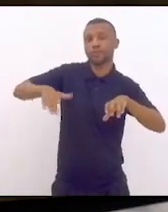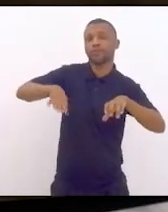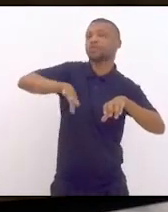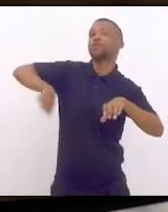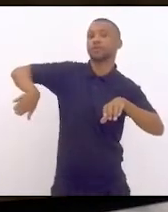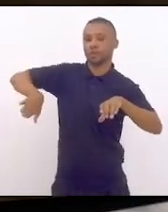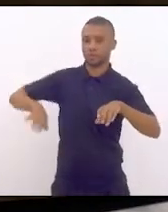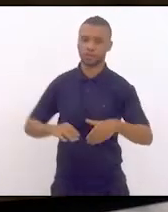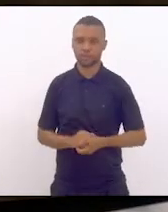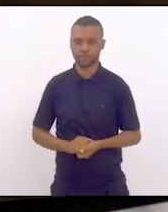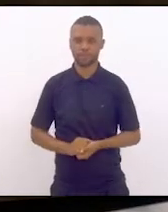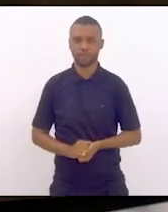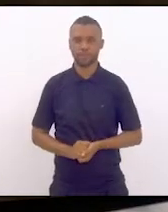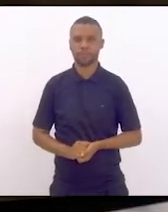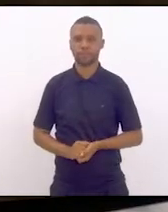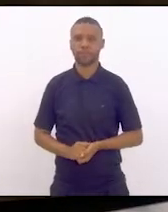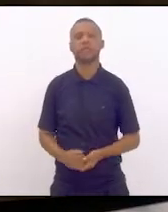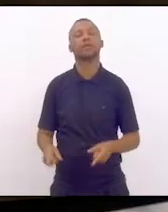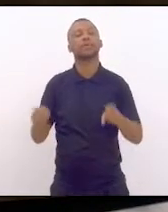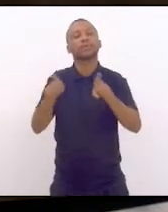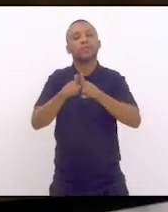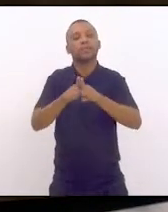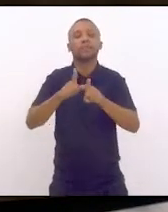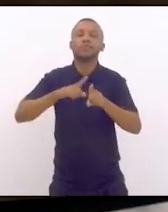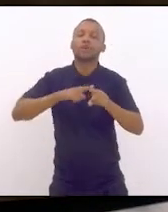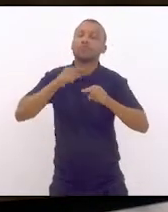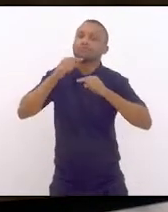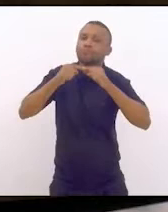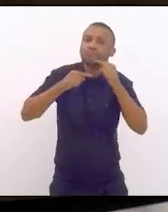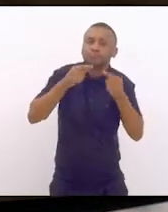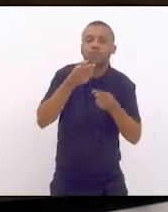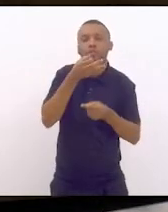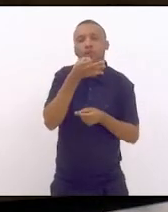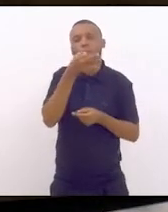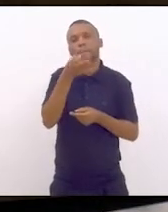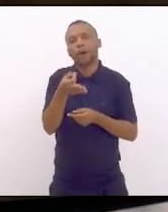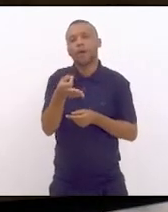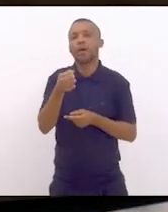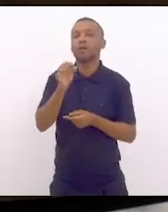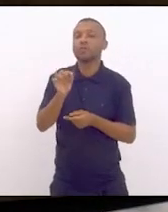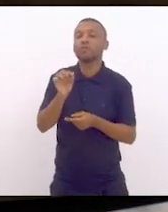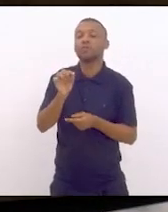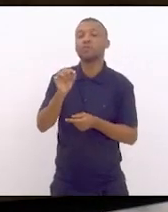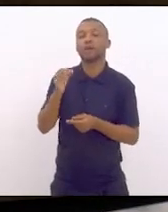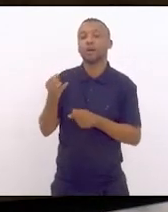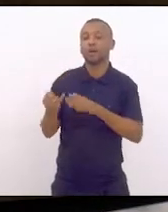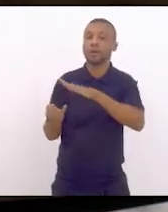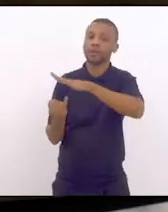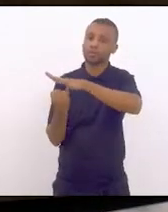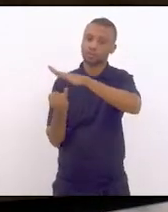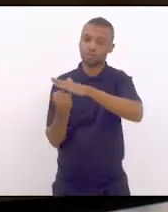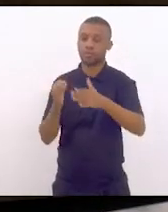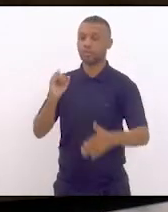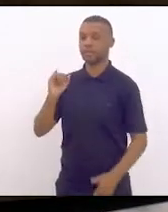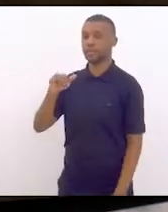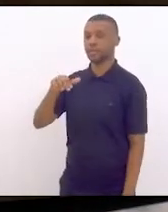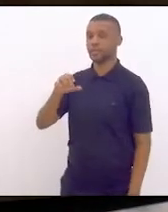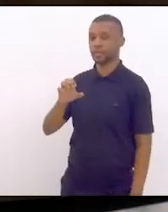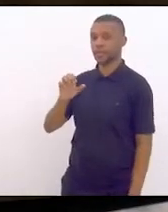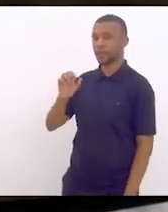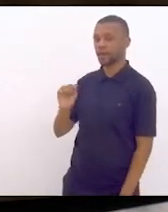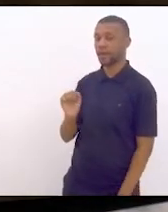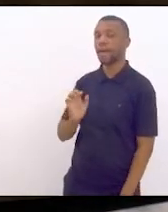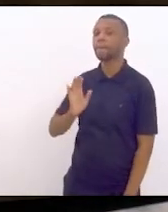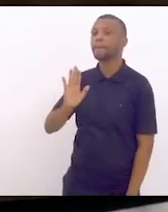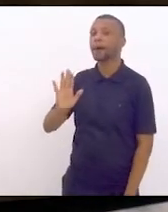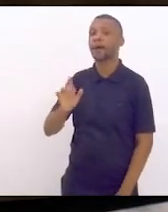E havia também a hipótese do opinamento do INEA. Mas a CCJ